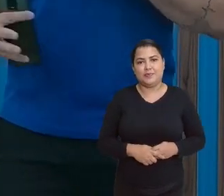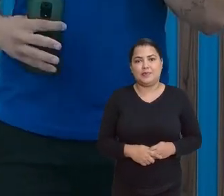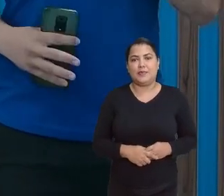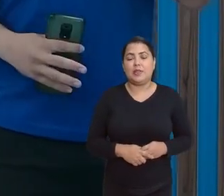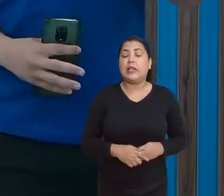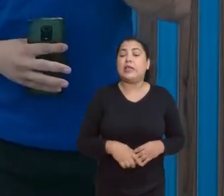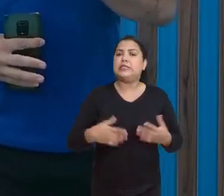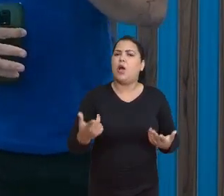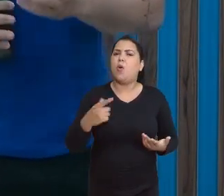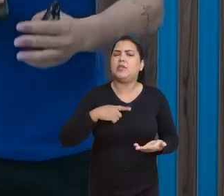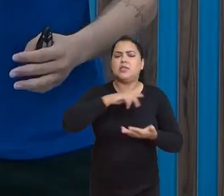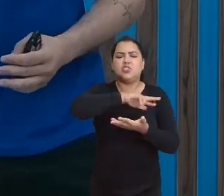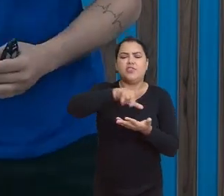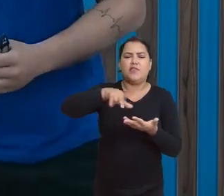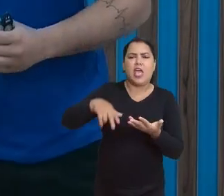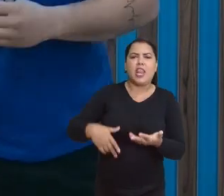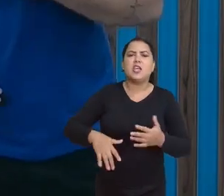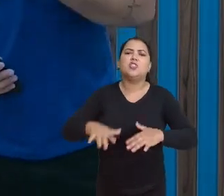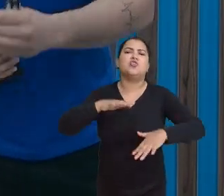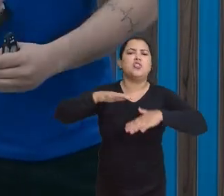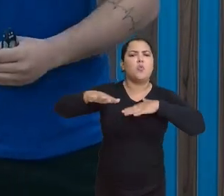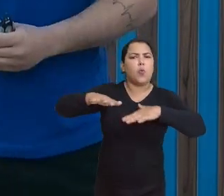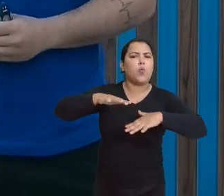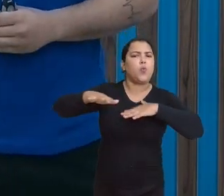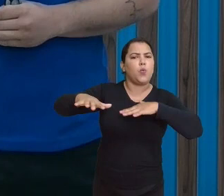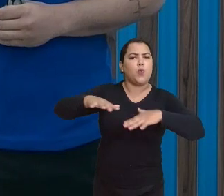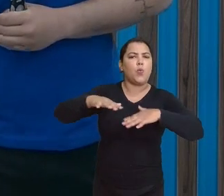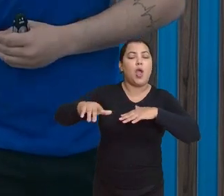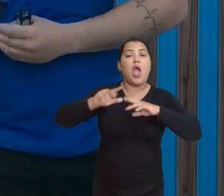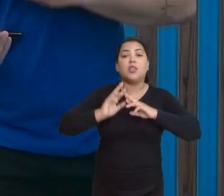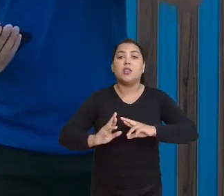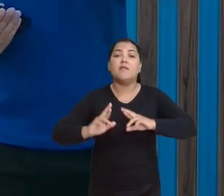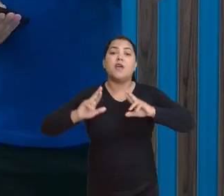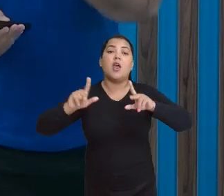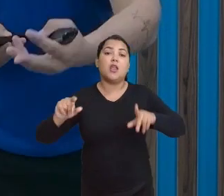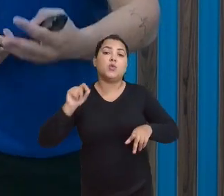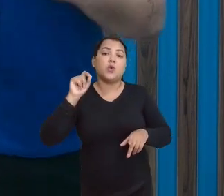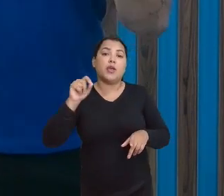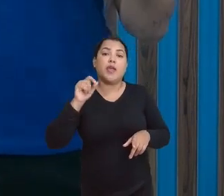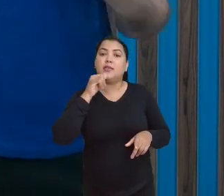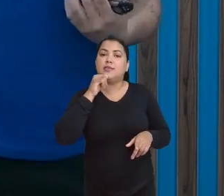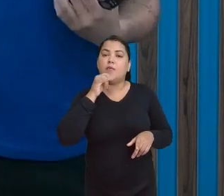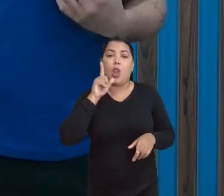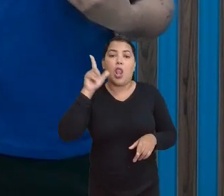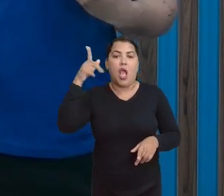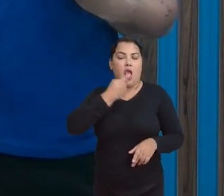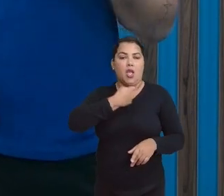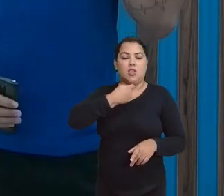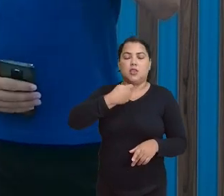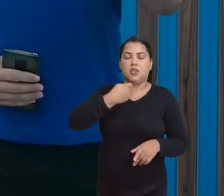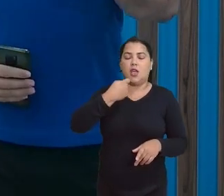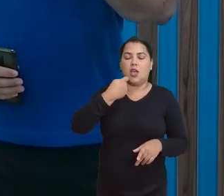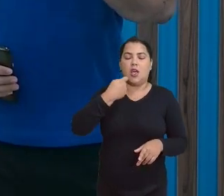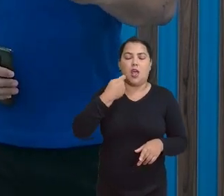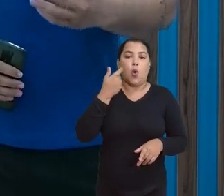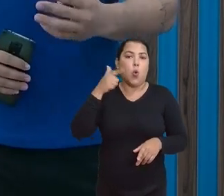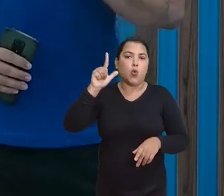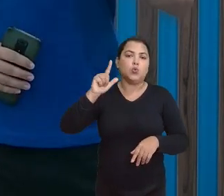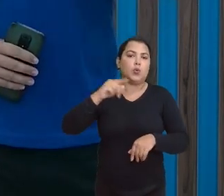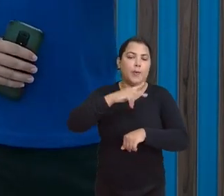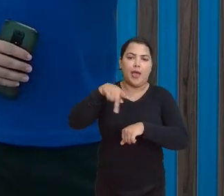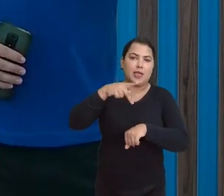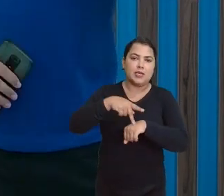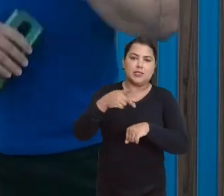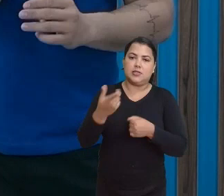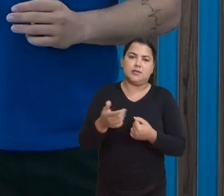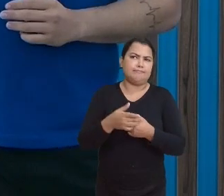essa diversidade rítmica, ela vai ser diferente, por exemplo, da diversidade rítmica da Argentina com o tango, pode ser diferente